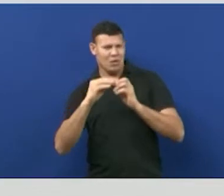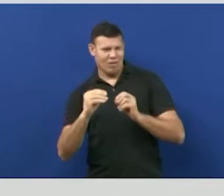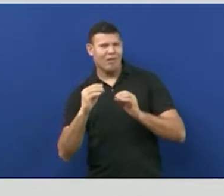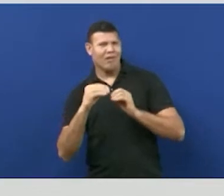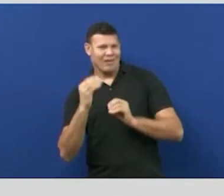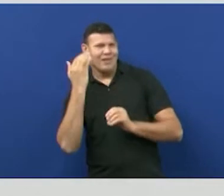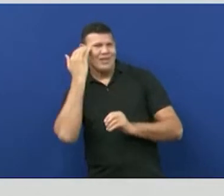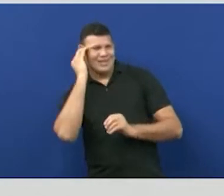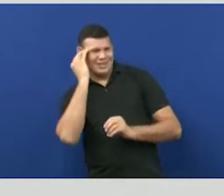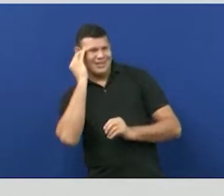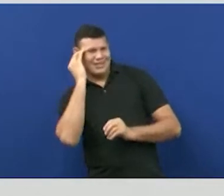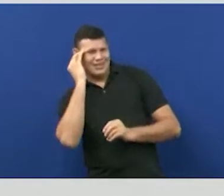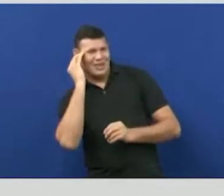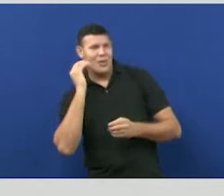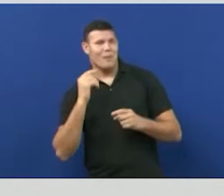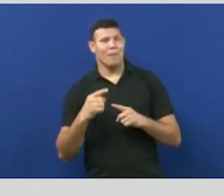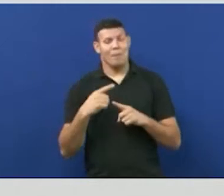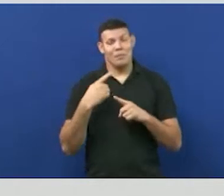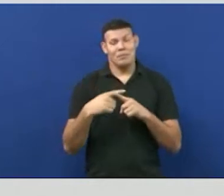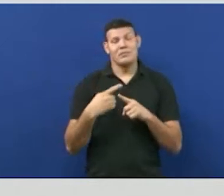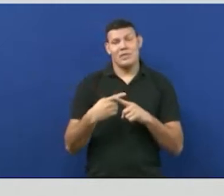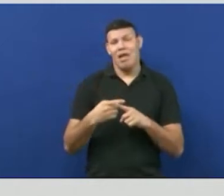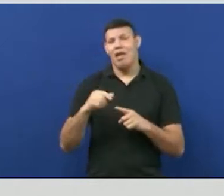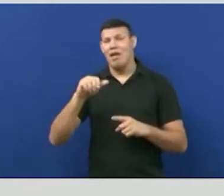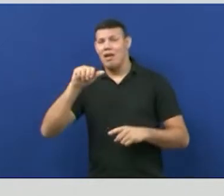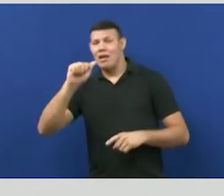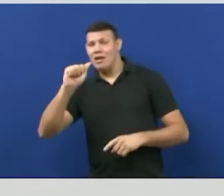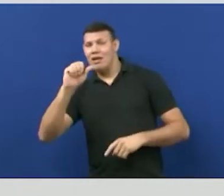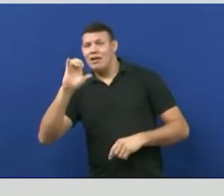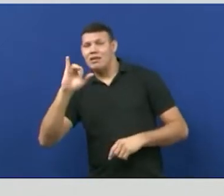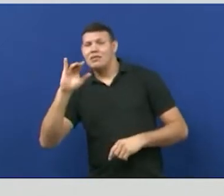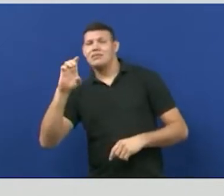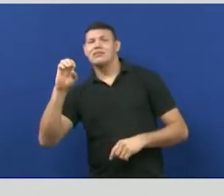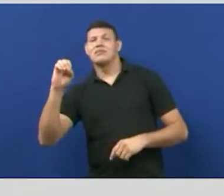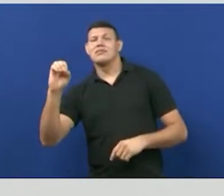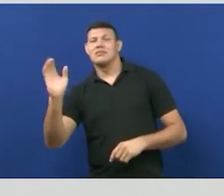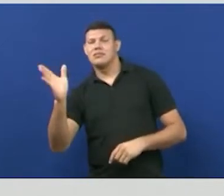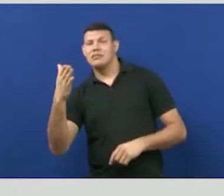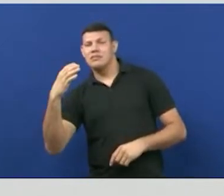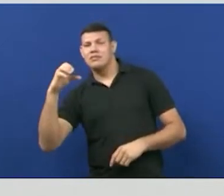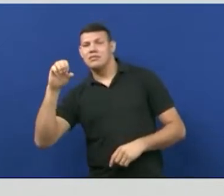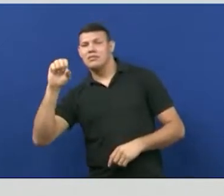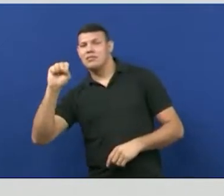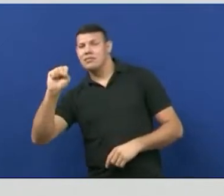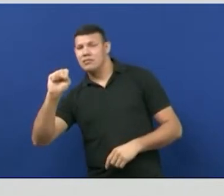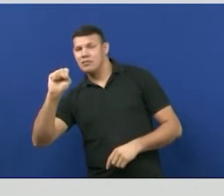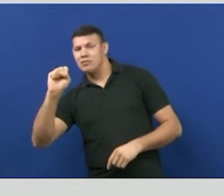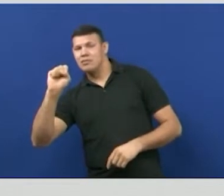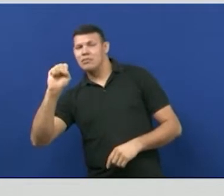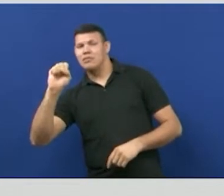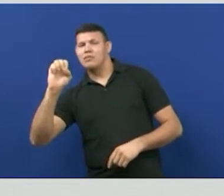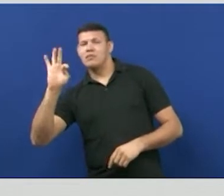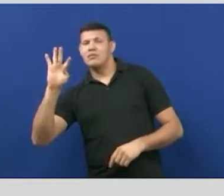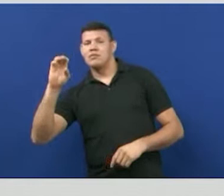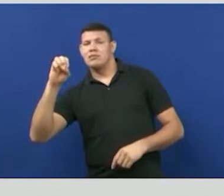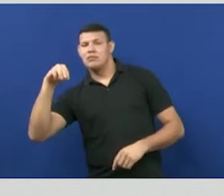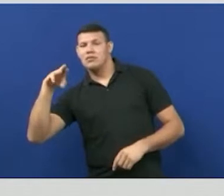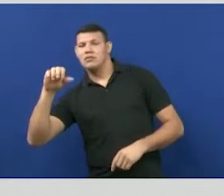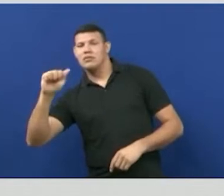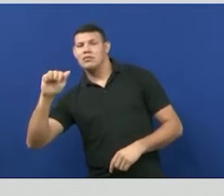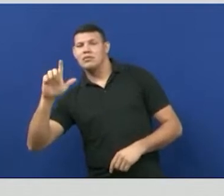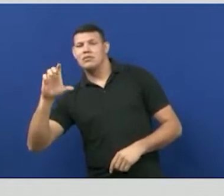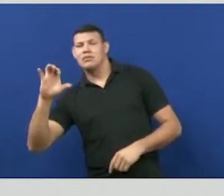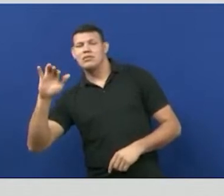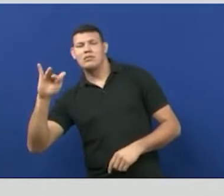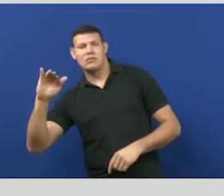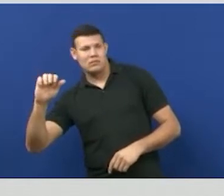pastoso, por conta dos nossos ácidos estomacais. A partir ali do estômago, a nossa alimentação passa